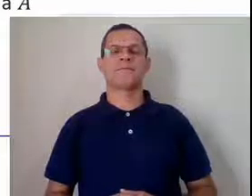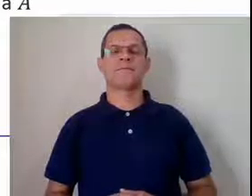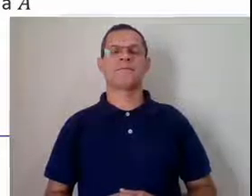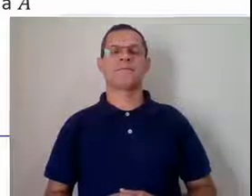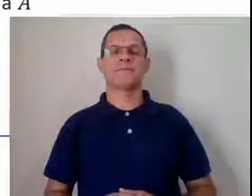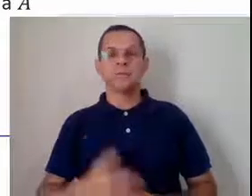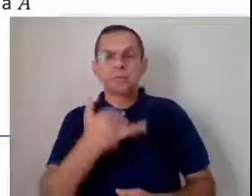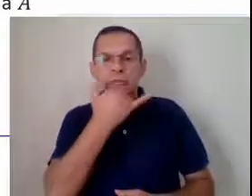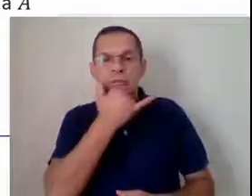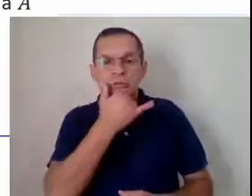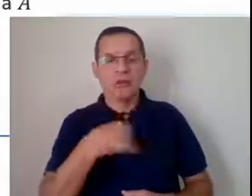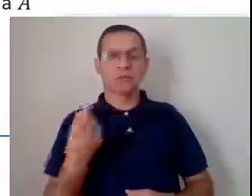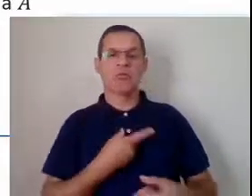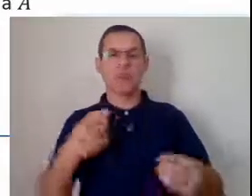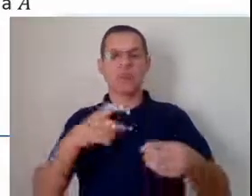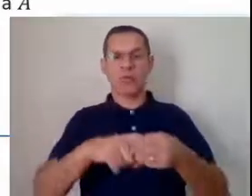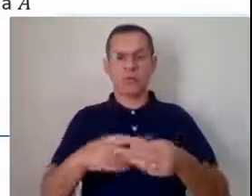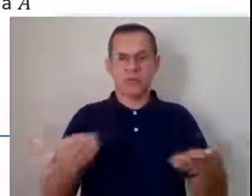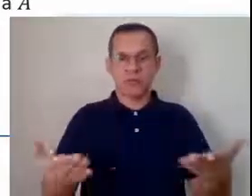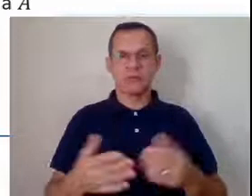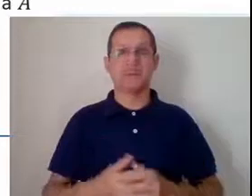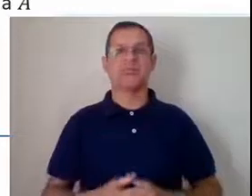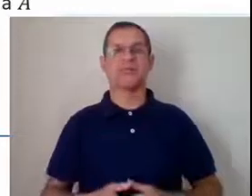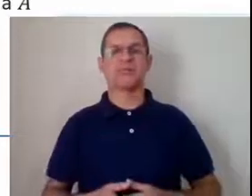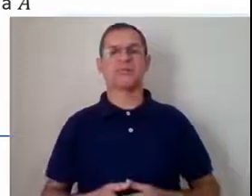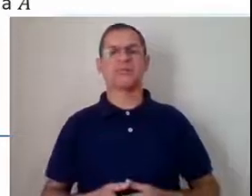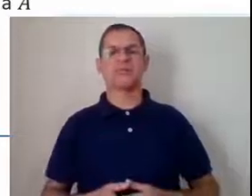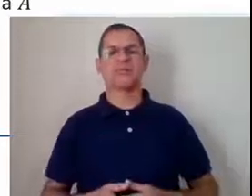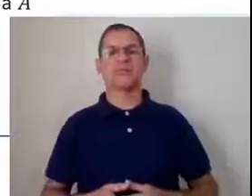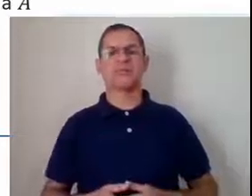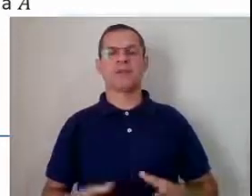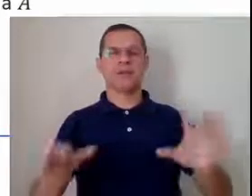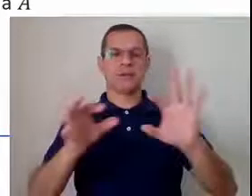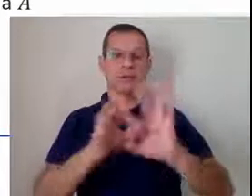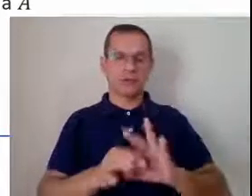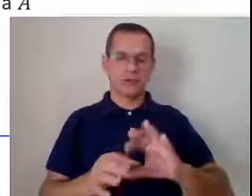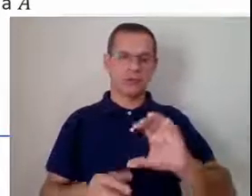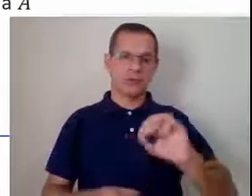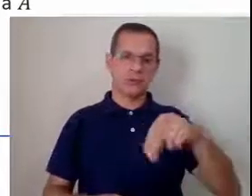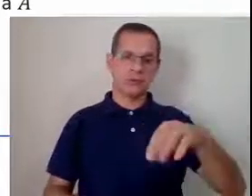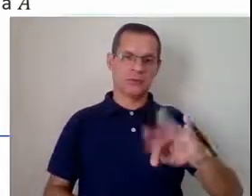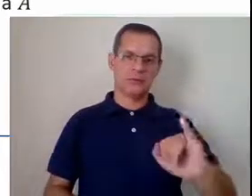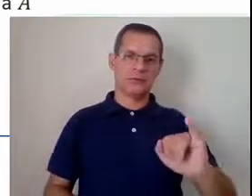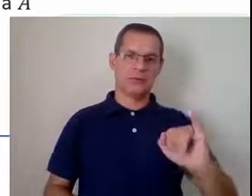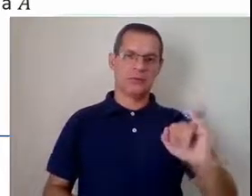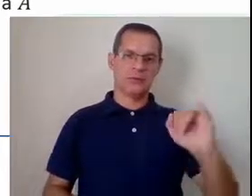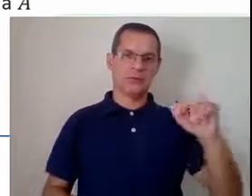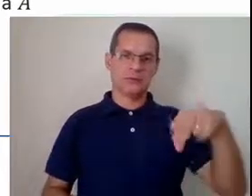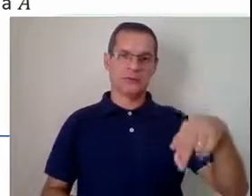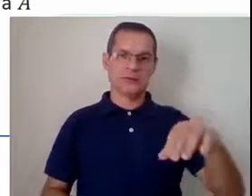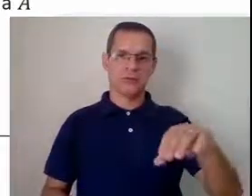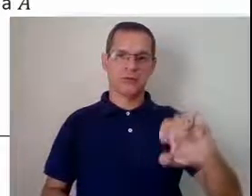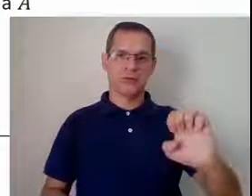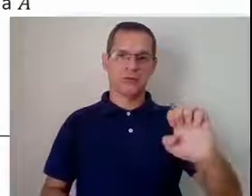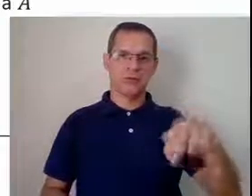Desculpem, vamos voltar aqui. A relação de continência. O que quer